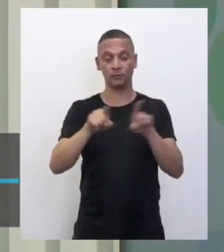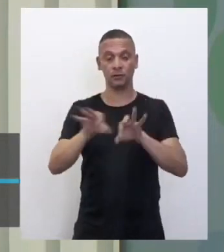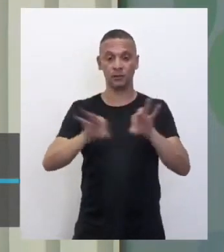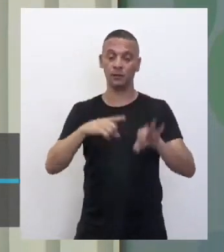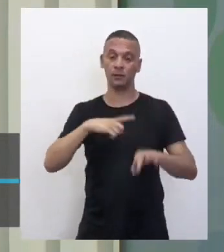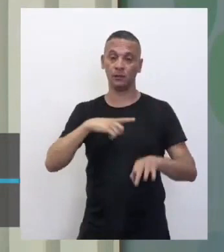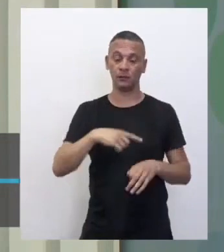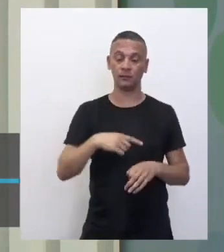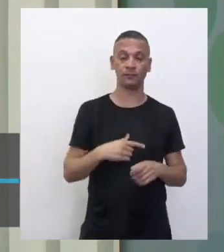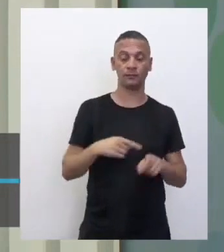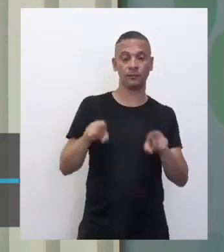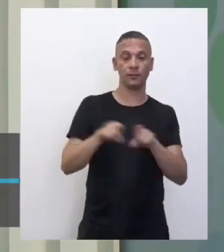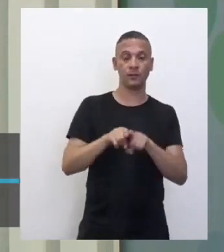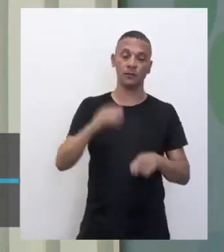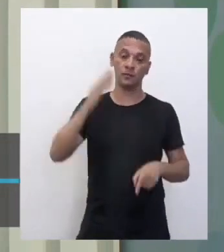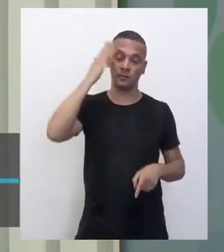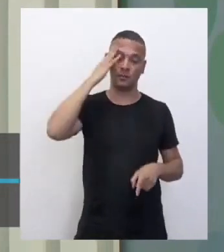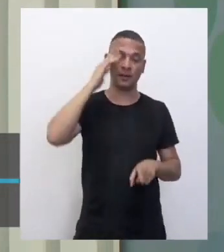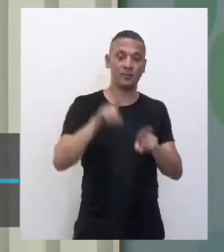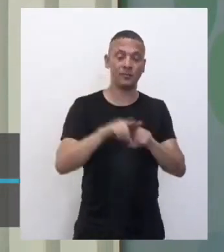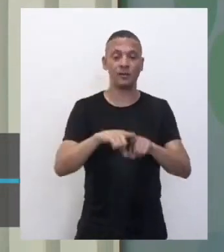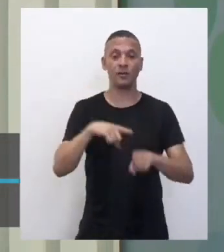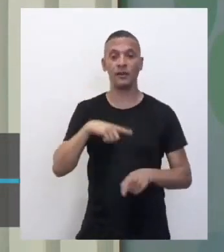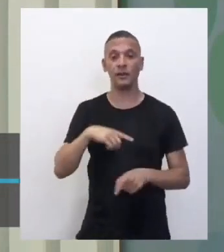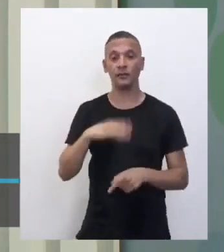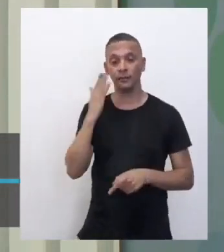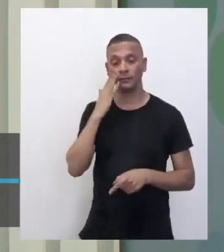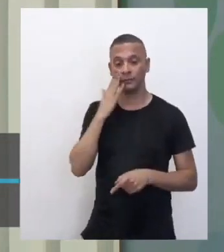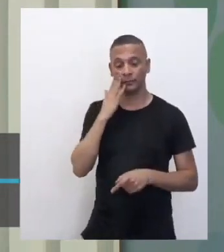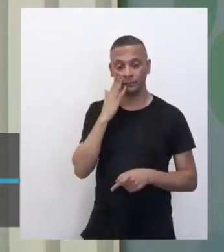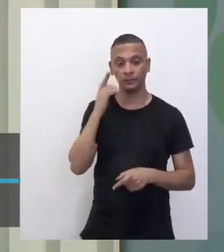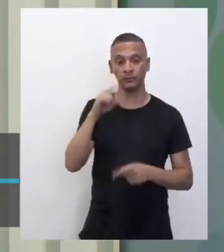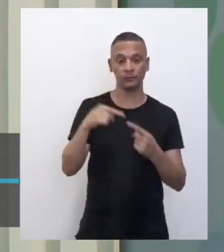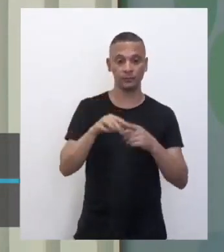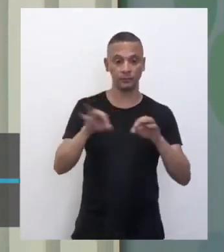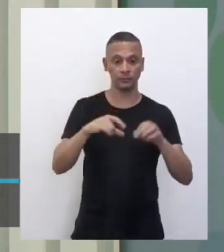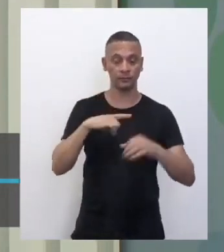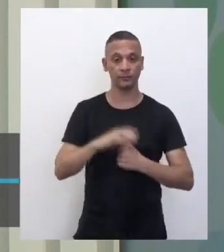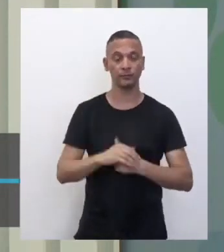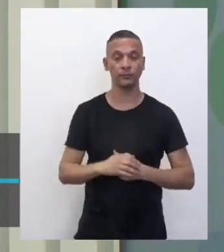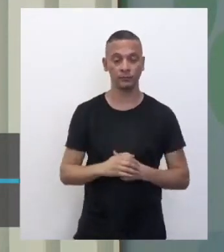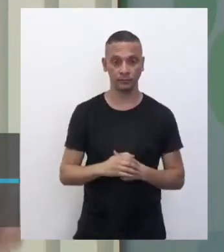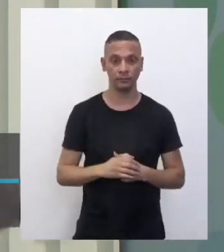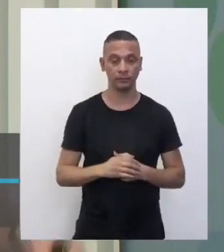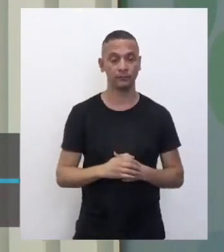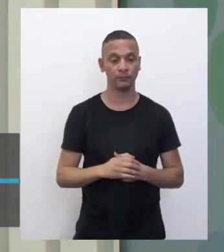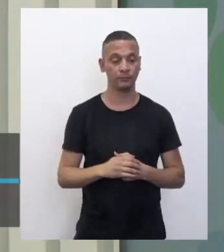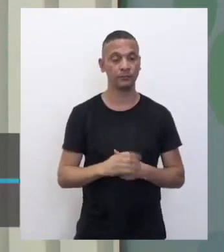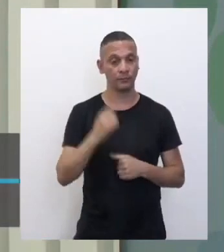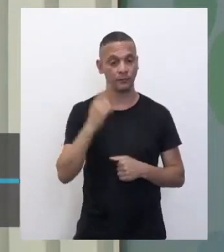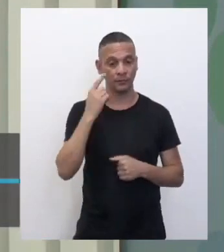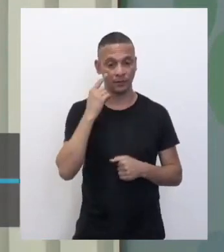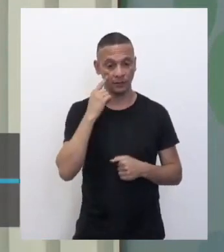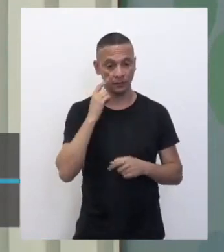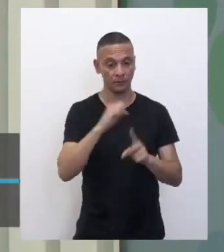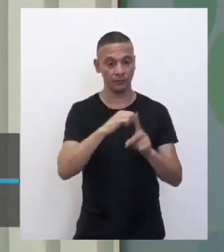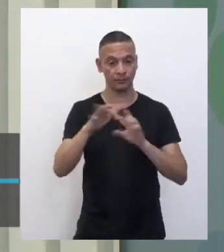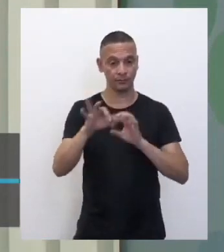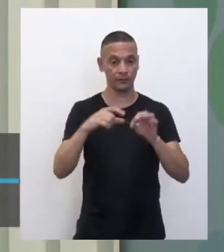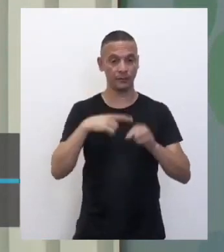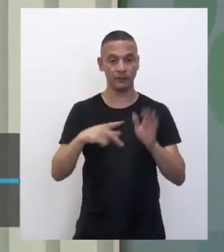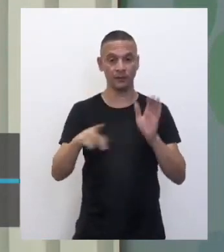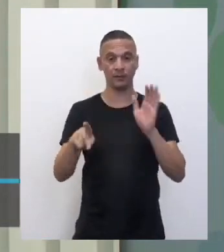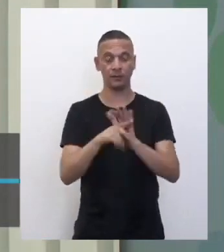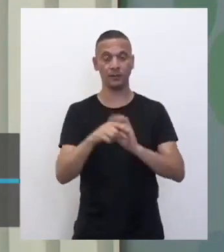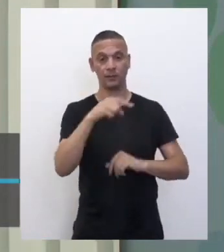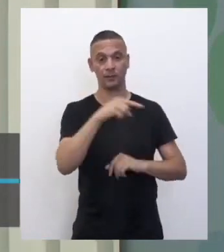de considerar o outro para, a partir disso, intervir com ele. Pela socialização, e aqui a gente está falando de uma área totalmente